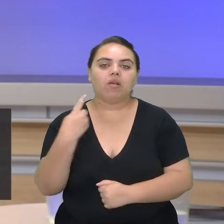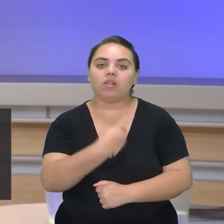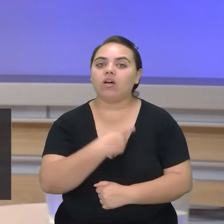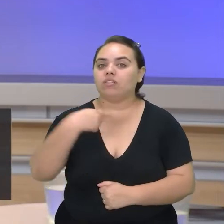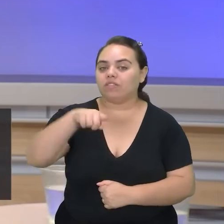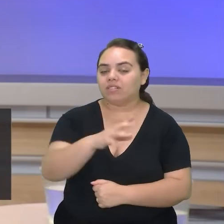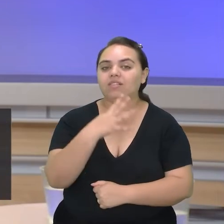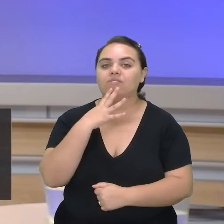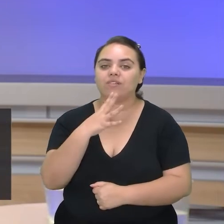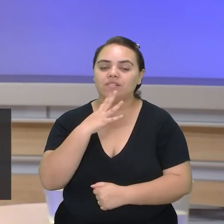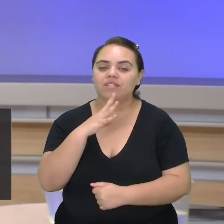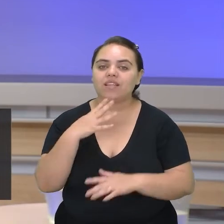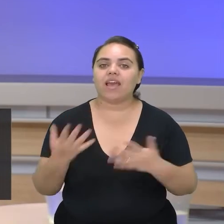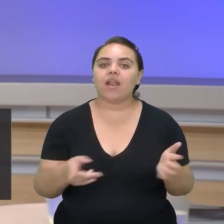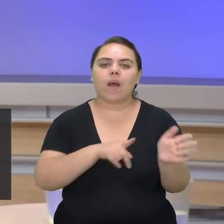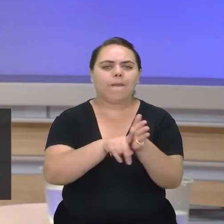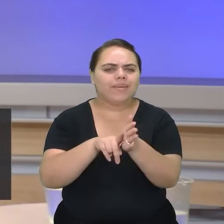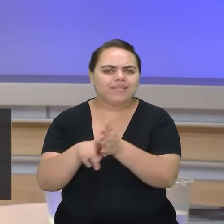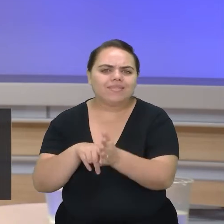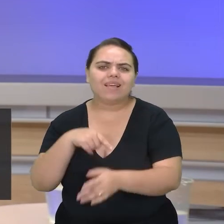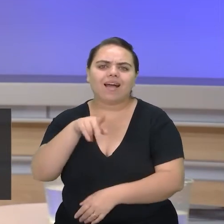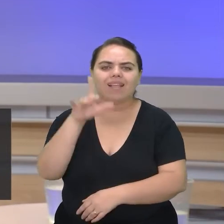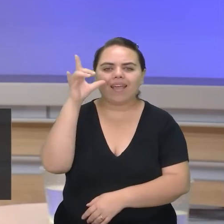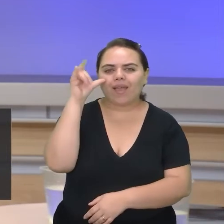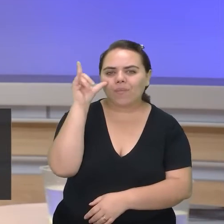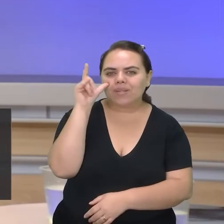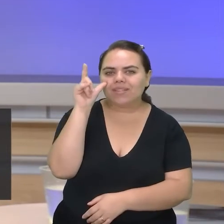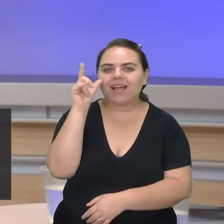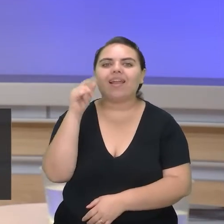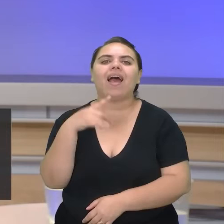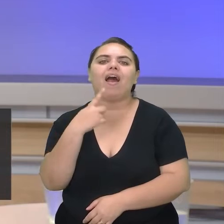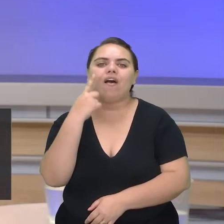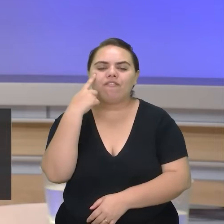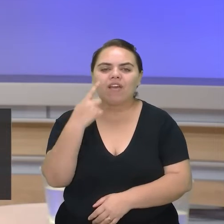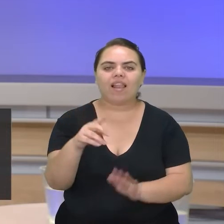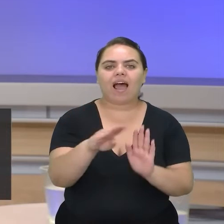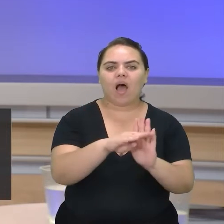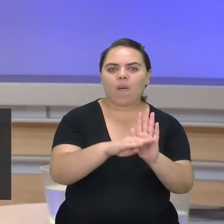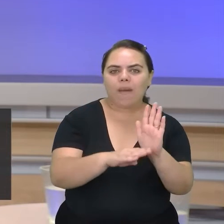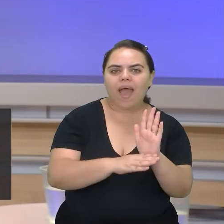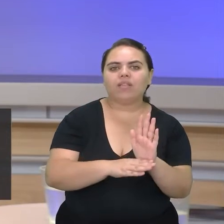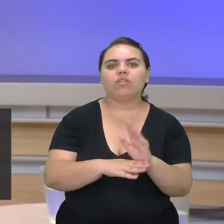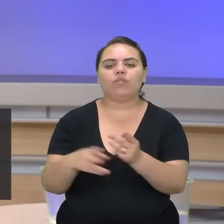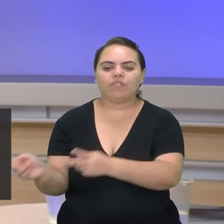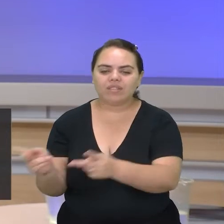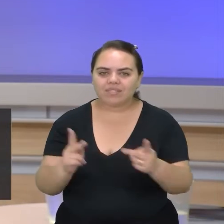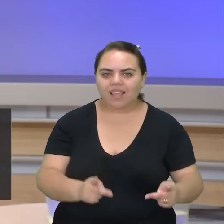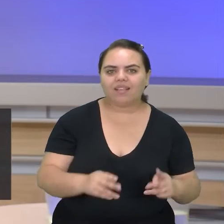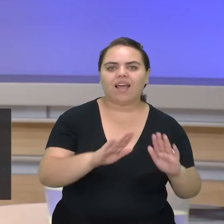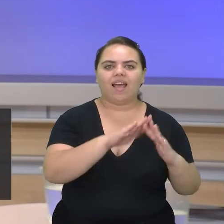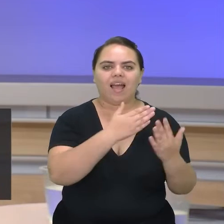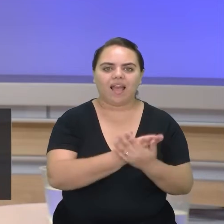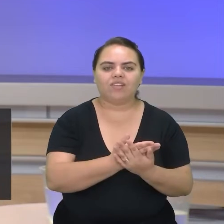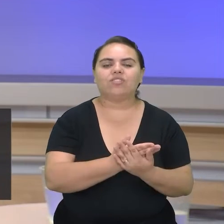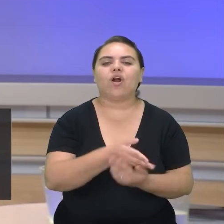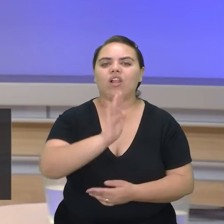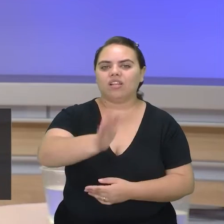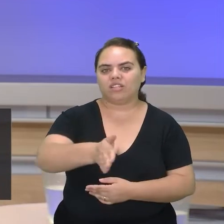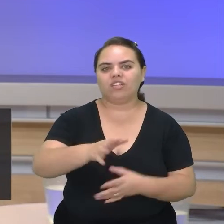pouco. Dá uma pesquisada aí no Instagram, pesquisa sobre o método Miyawaki, visitem as escolas, os céus onde a gente já